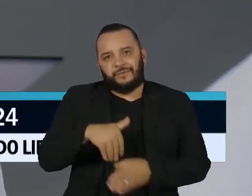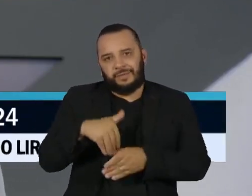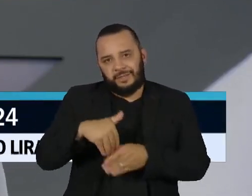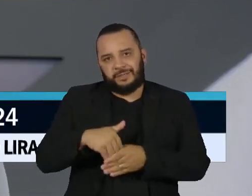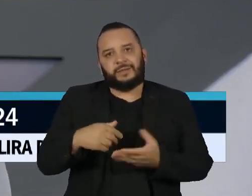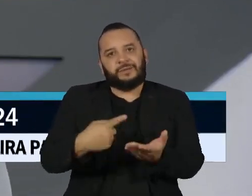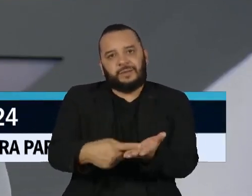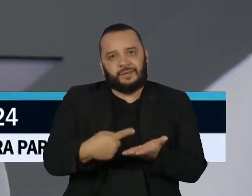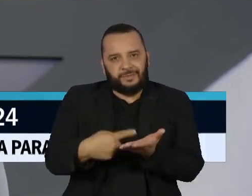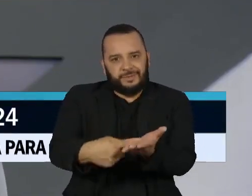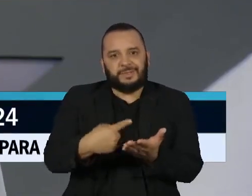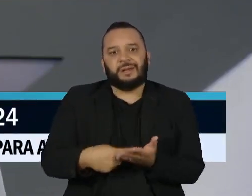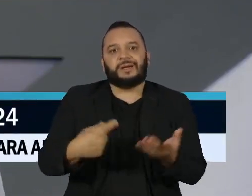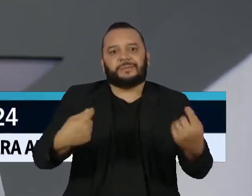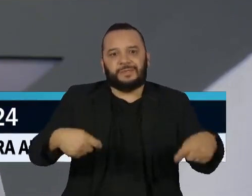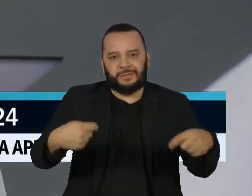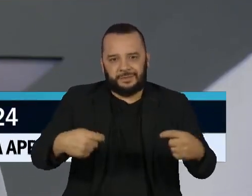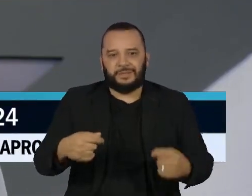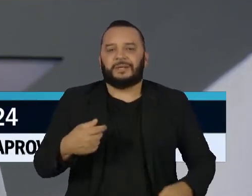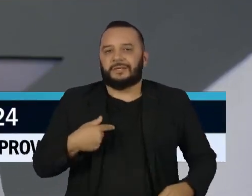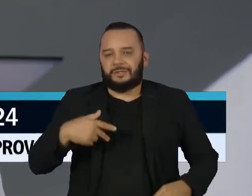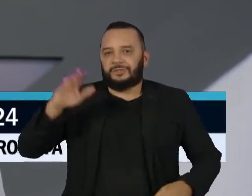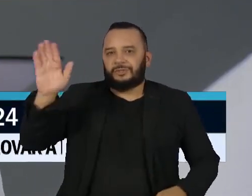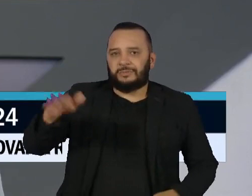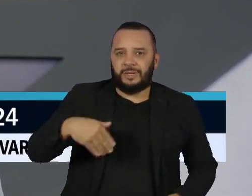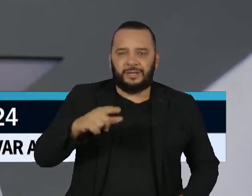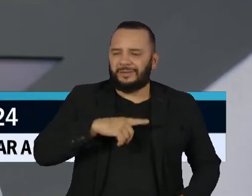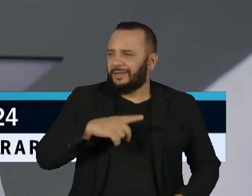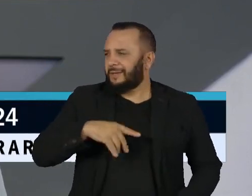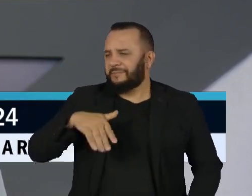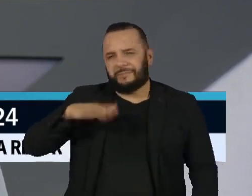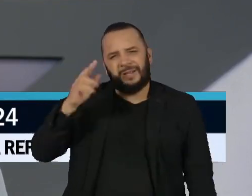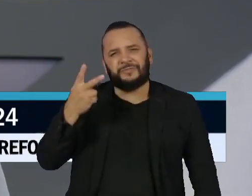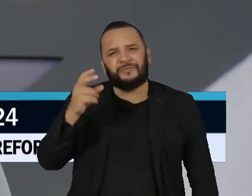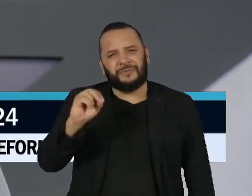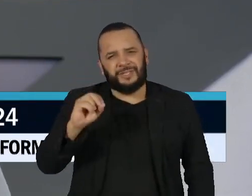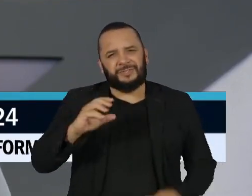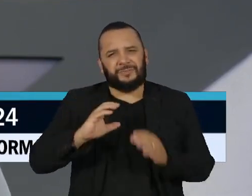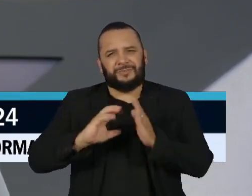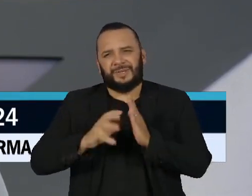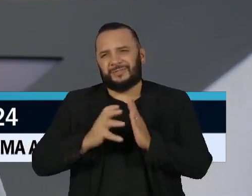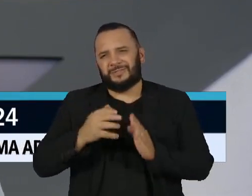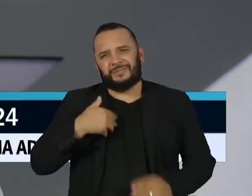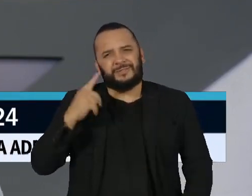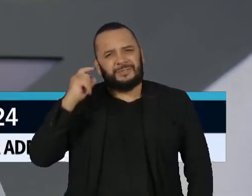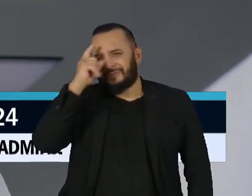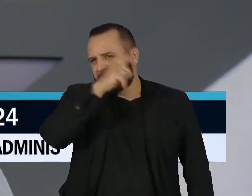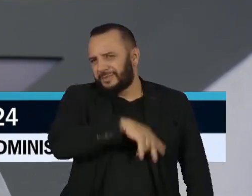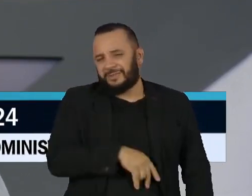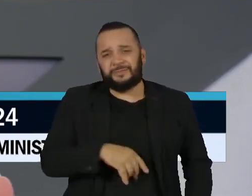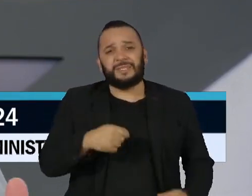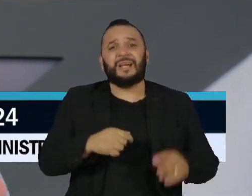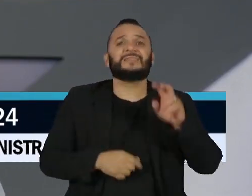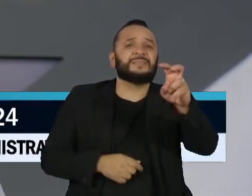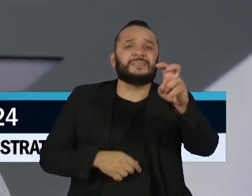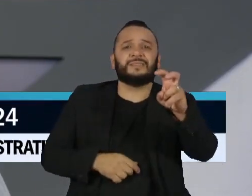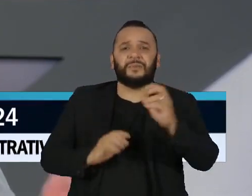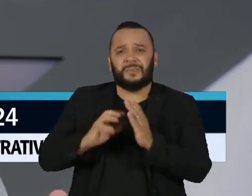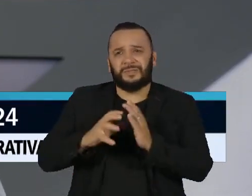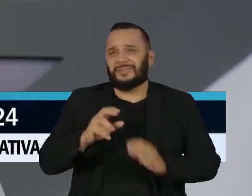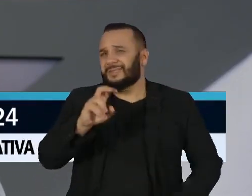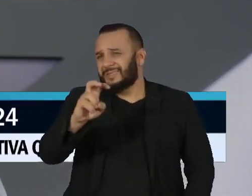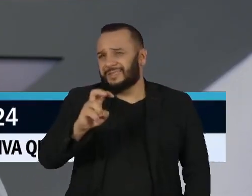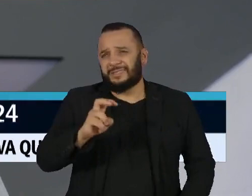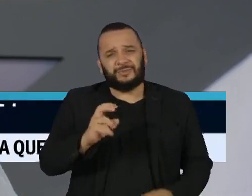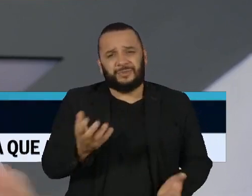negociar, chamar. Nós temos 20 e poucos partidos lá representados, é uma coisa muito difícil, devia ter 5, não tem mais do que